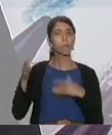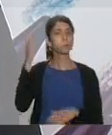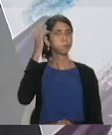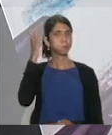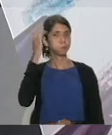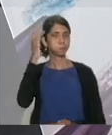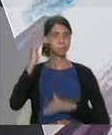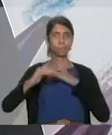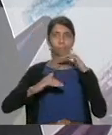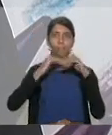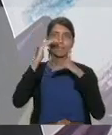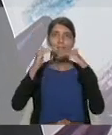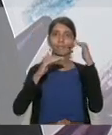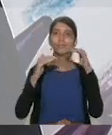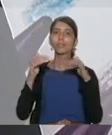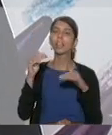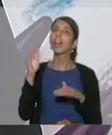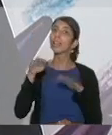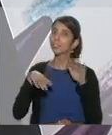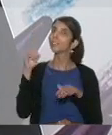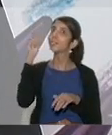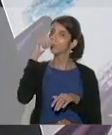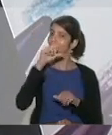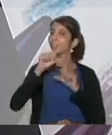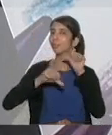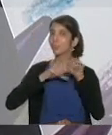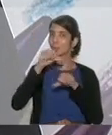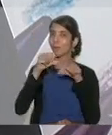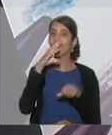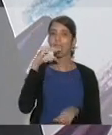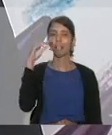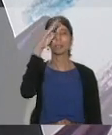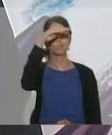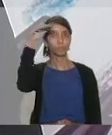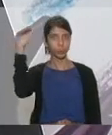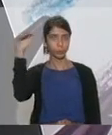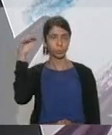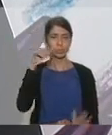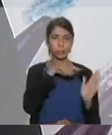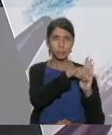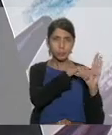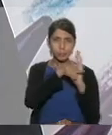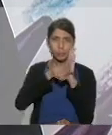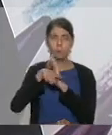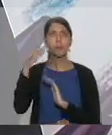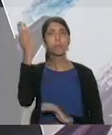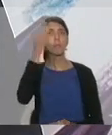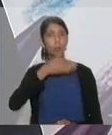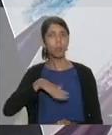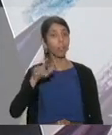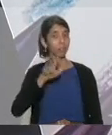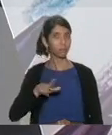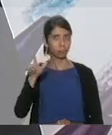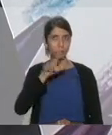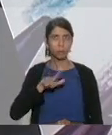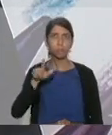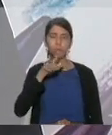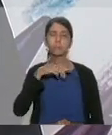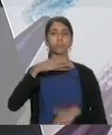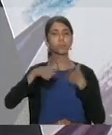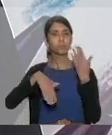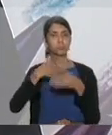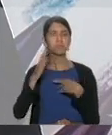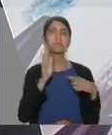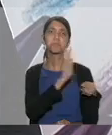de amadurecimento que marca a difícil transição para a vida adulta. Pesquisas revelam que a literatura tem cada vez